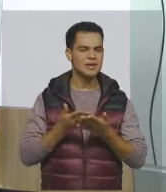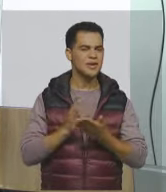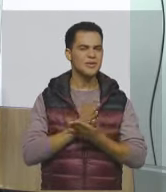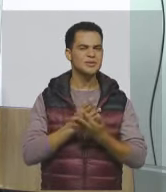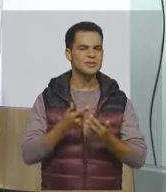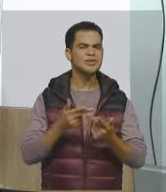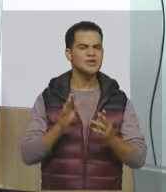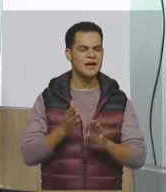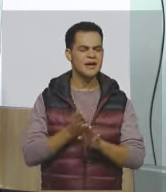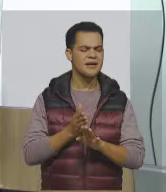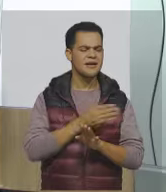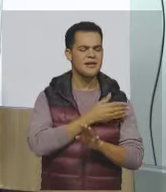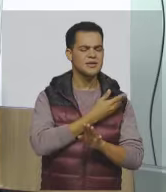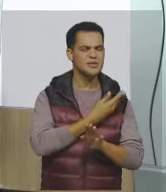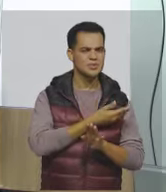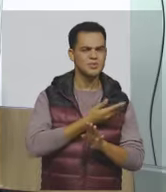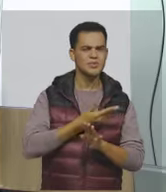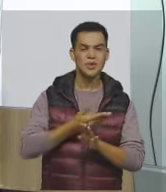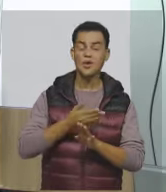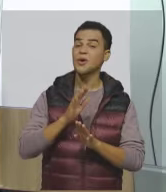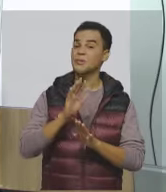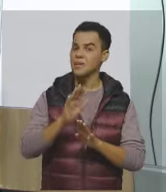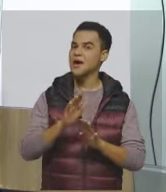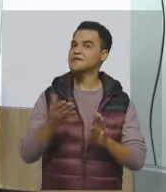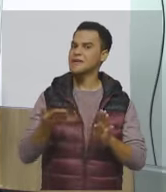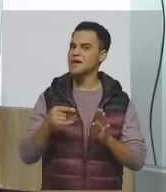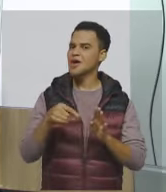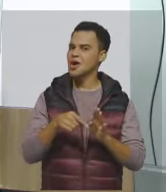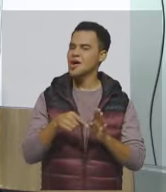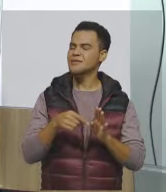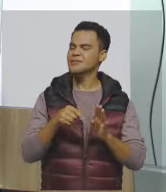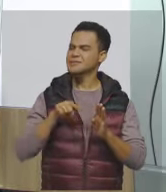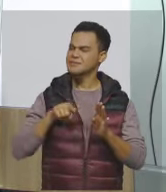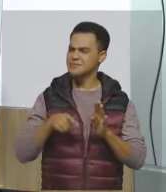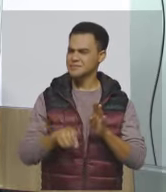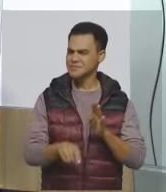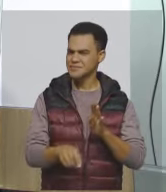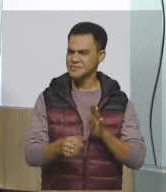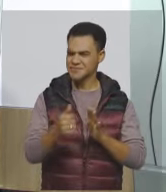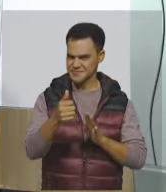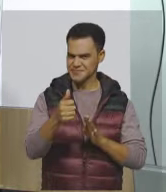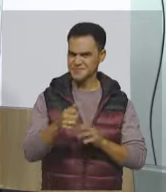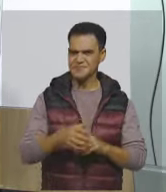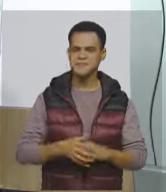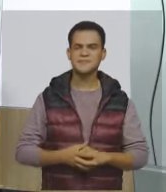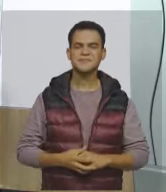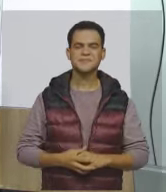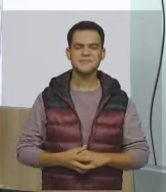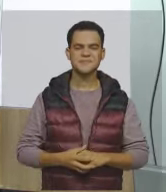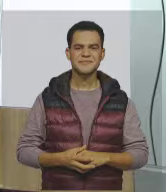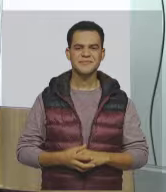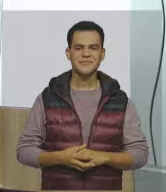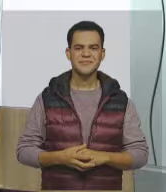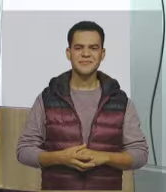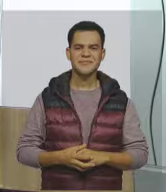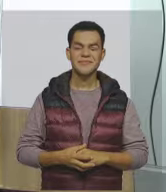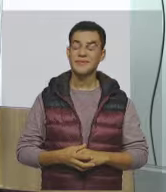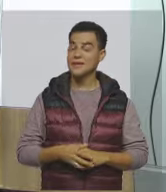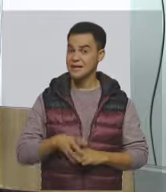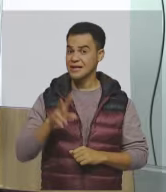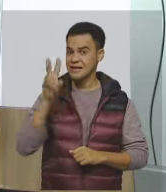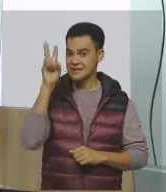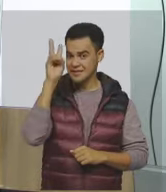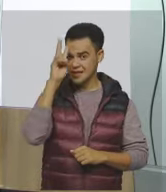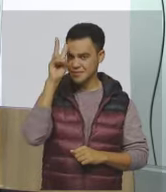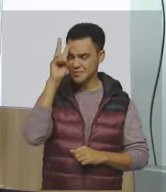ciclos anteriores, só que com uma abordagem um pouco mais elaborada. Para a gente relembrar, eu